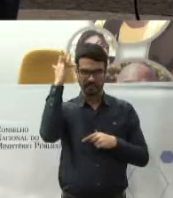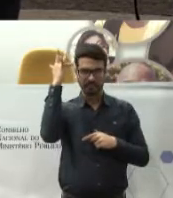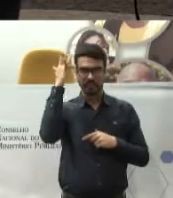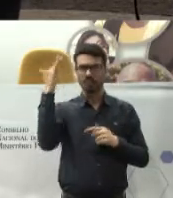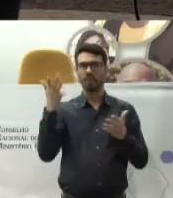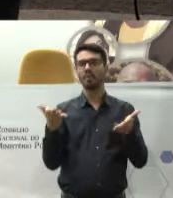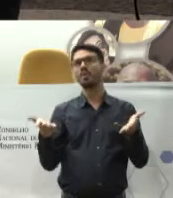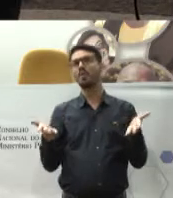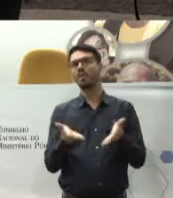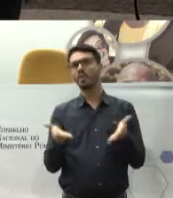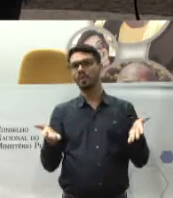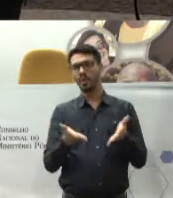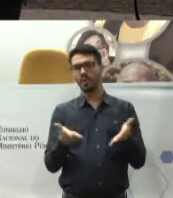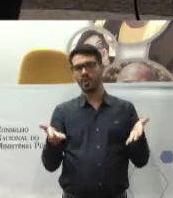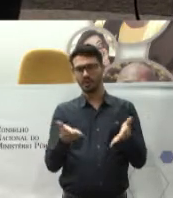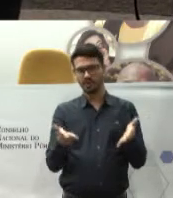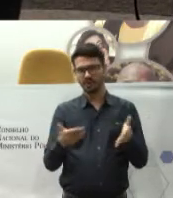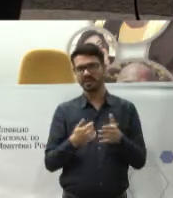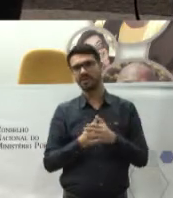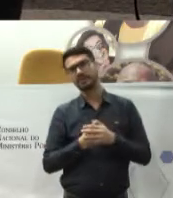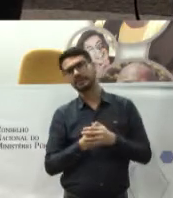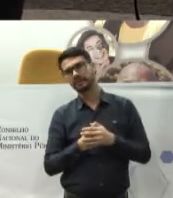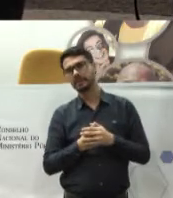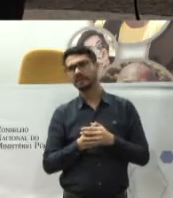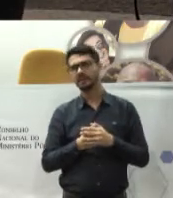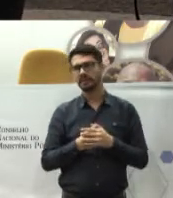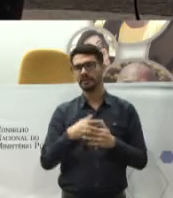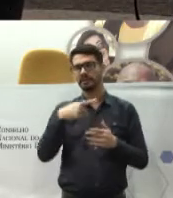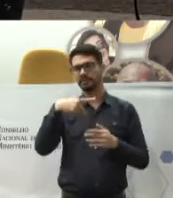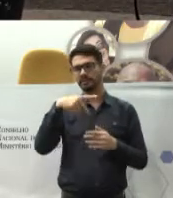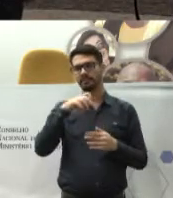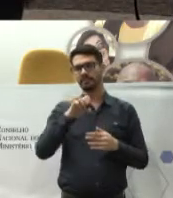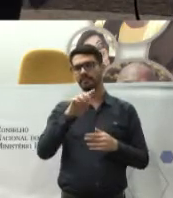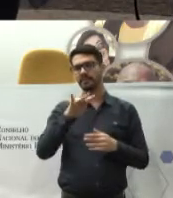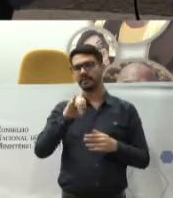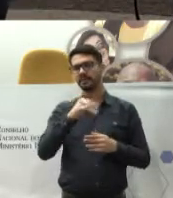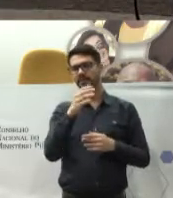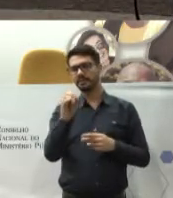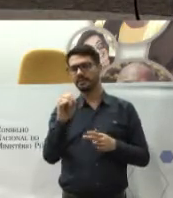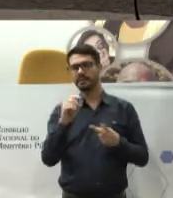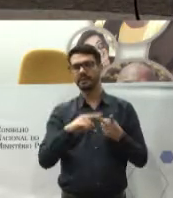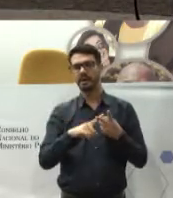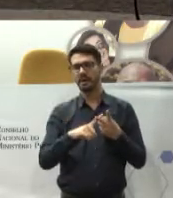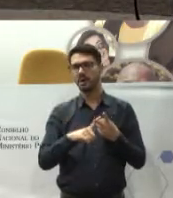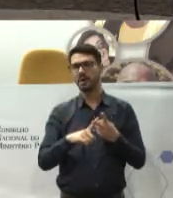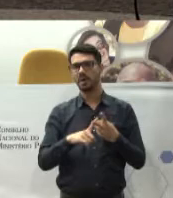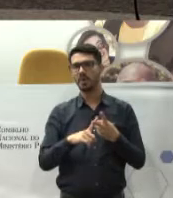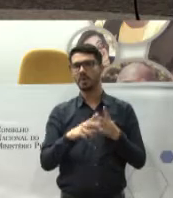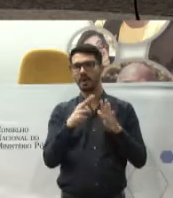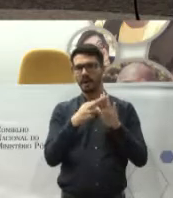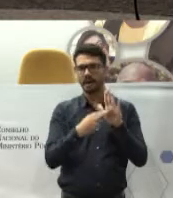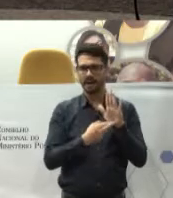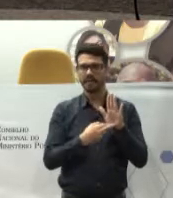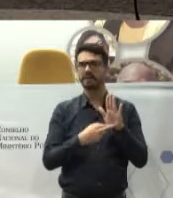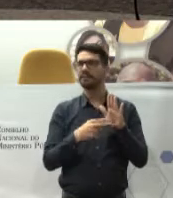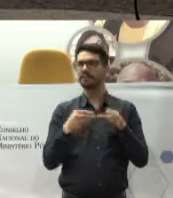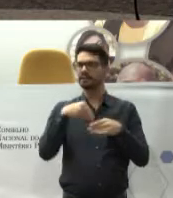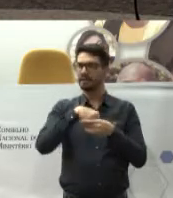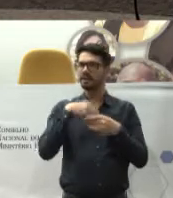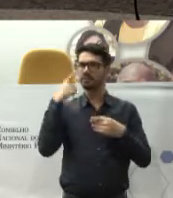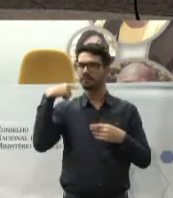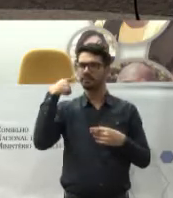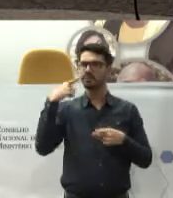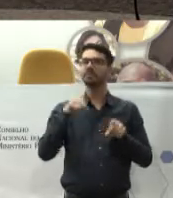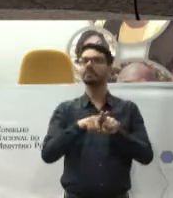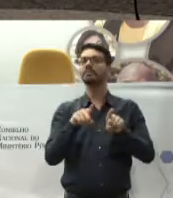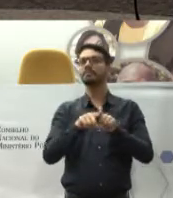mais naquela coisa de petição padrão, contestação padrão por parte da advocacia pública e